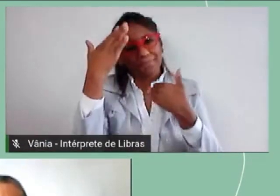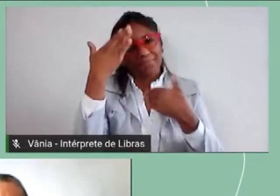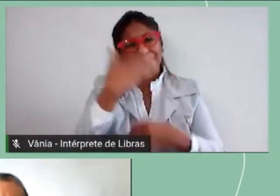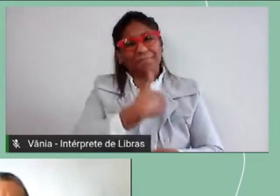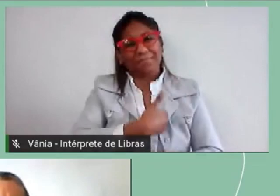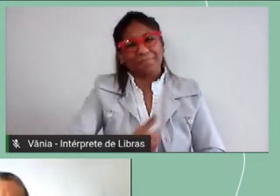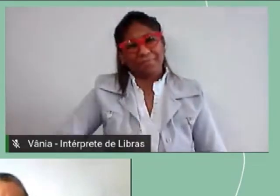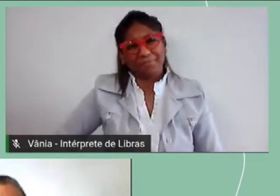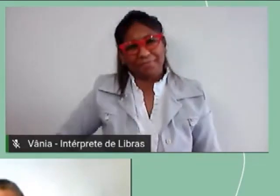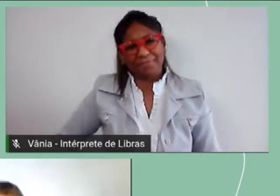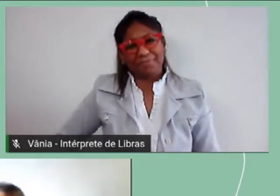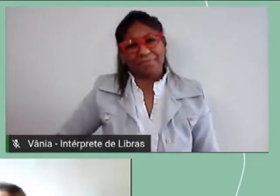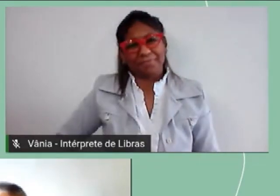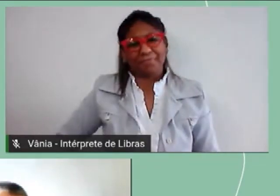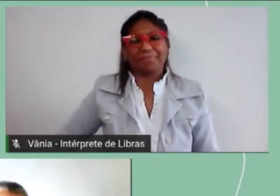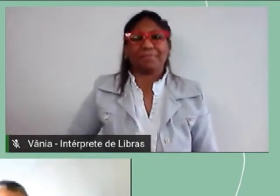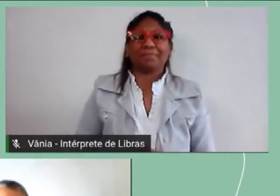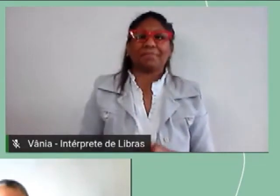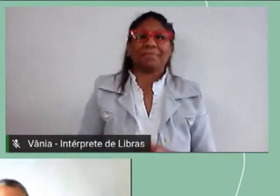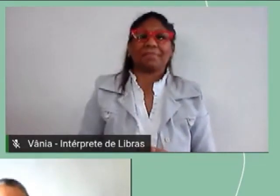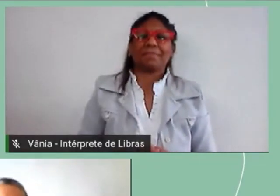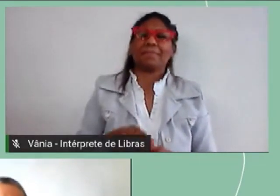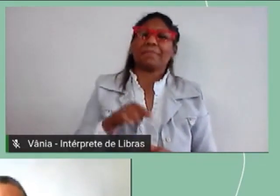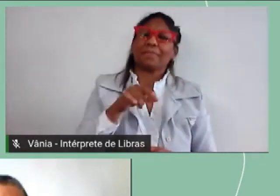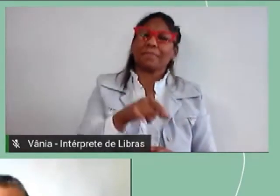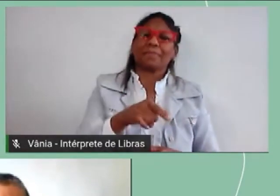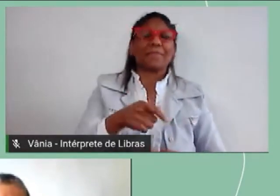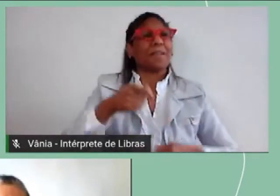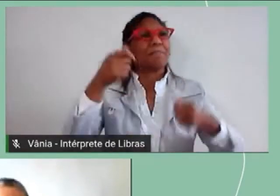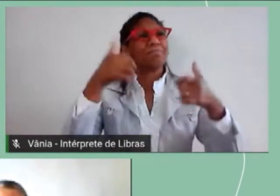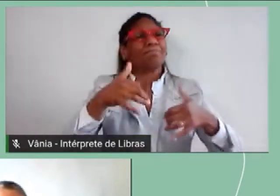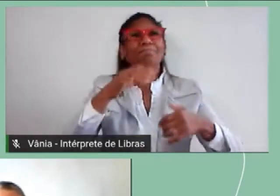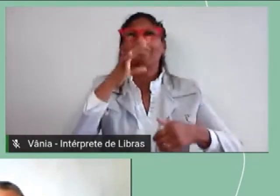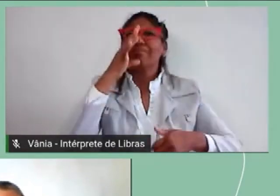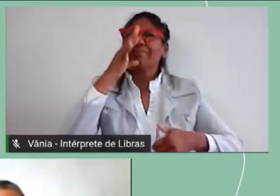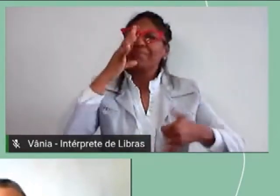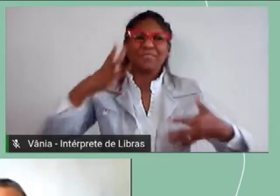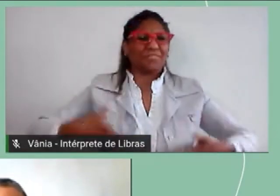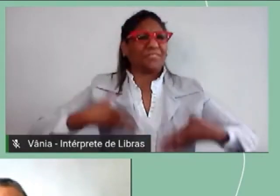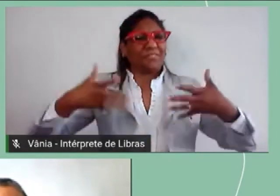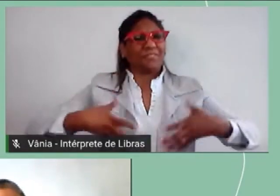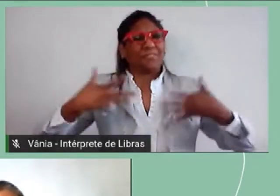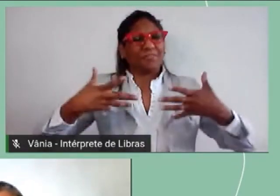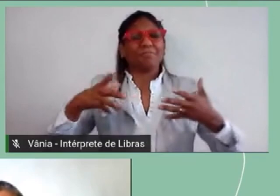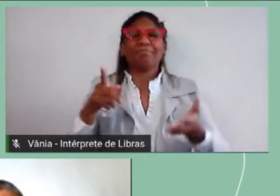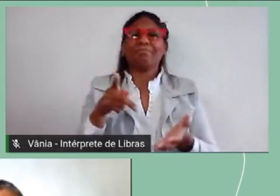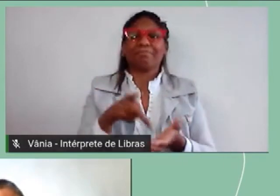cultura dentro de seus limites. As inscrições podem ser feitas no site